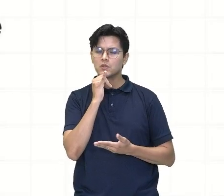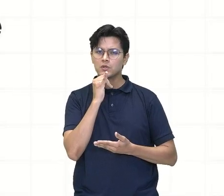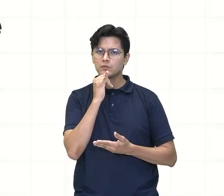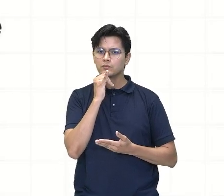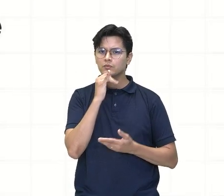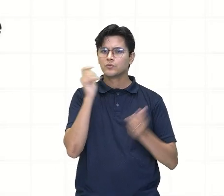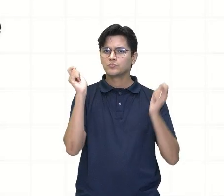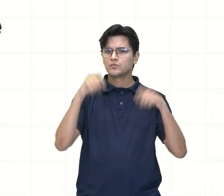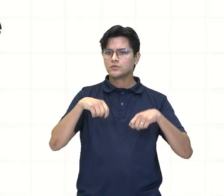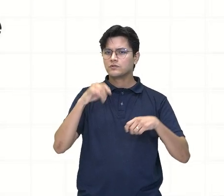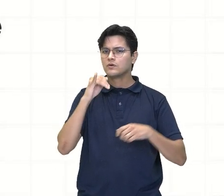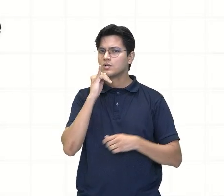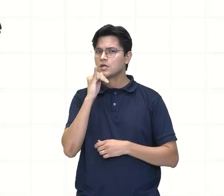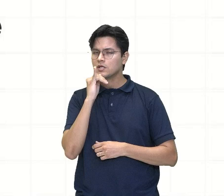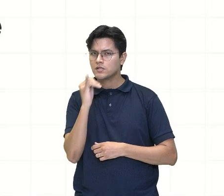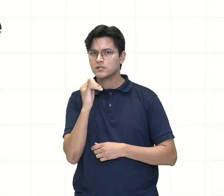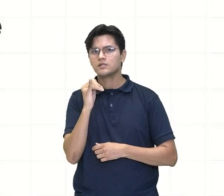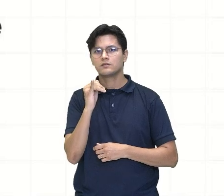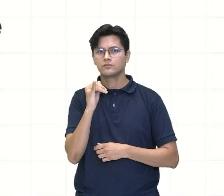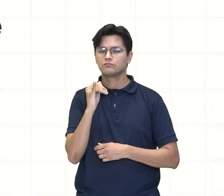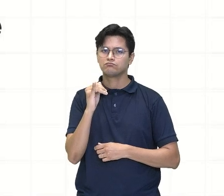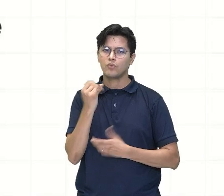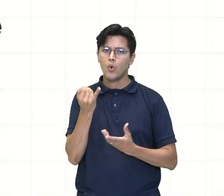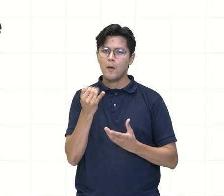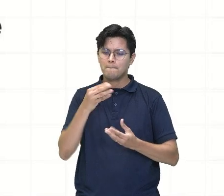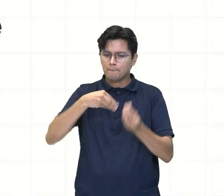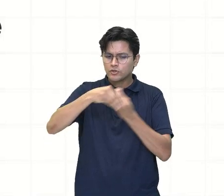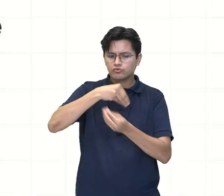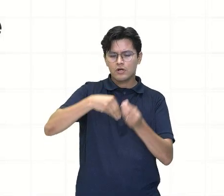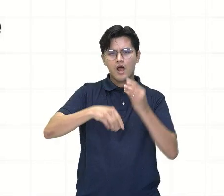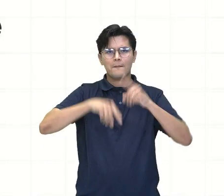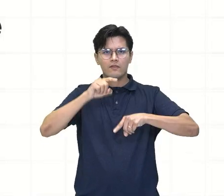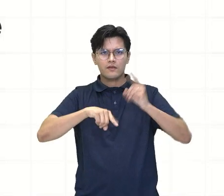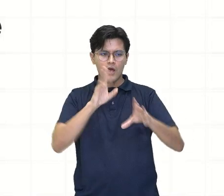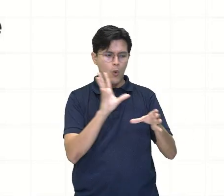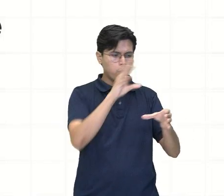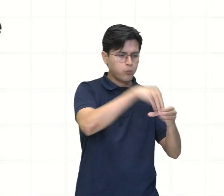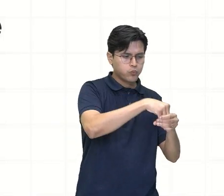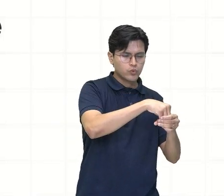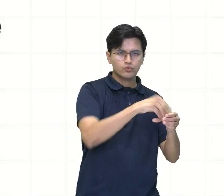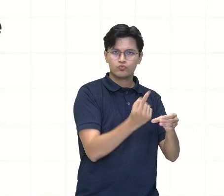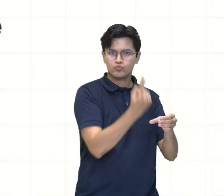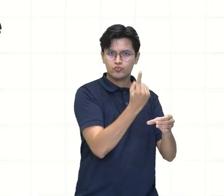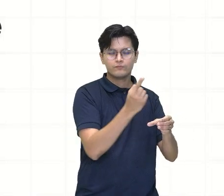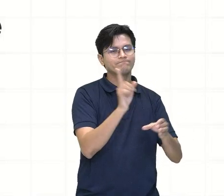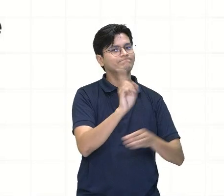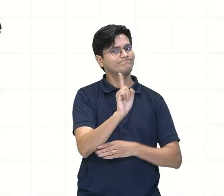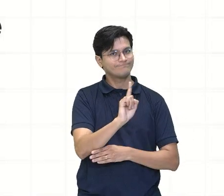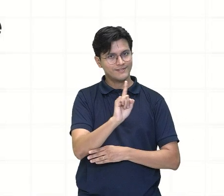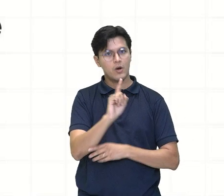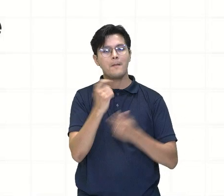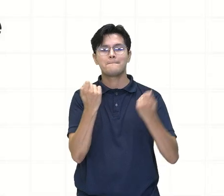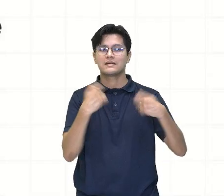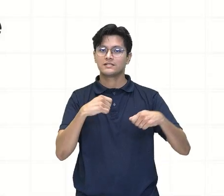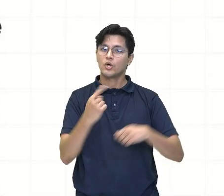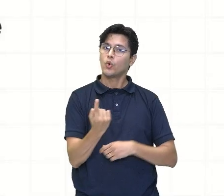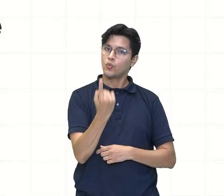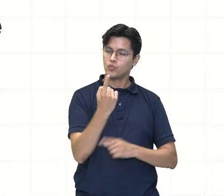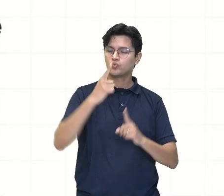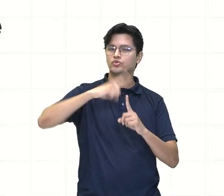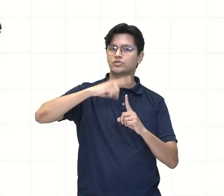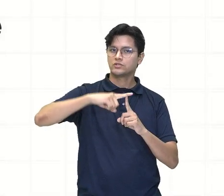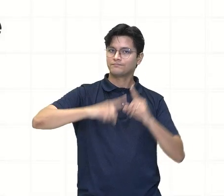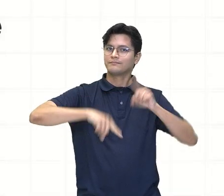pacotinho? Não. Por quê? Porque tem que ser com o mesmo material. Se é um pacotinho de corretivo, só tem